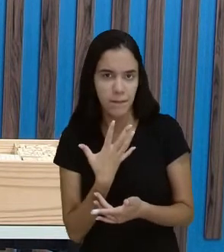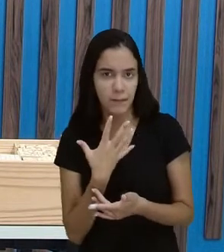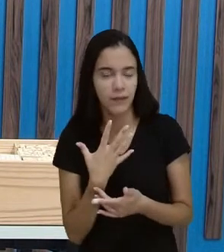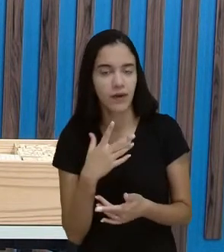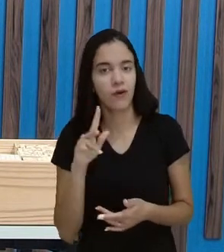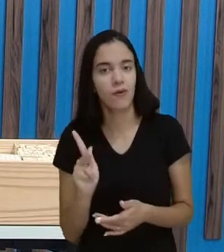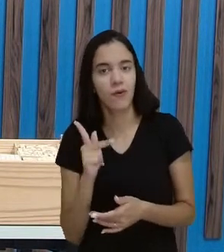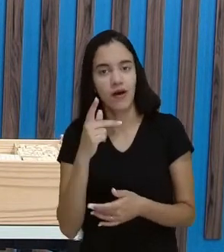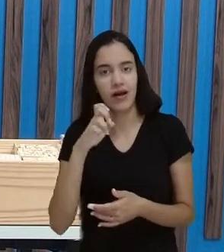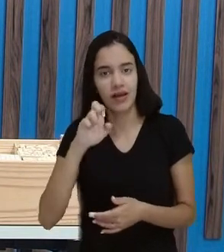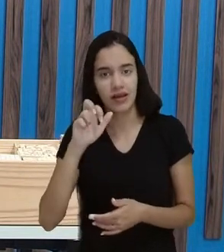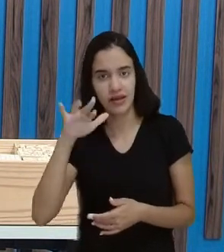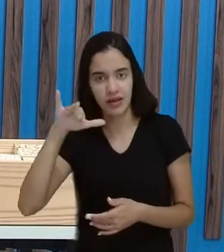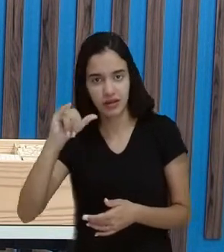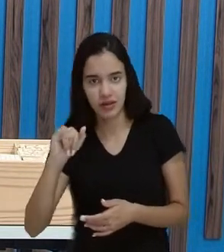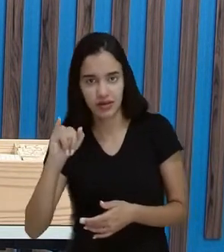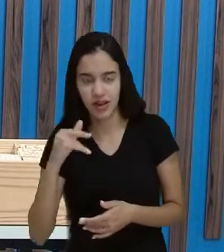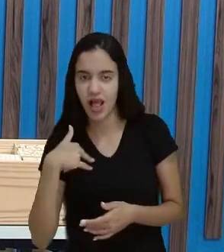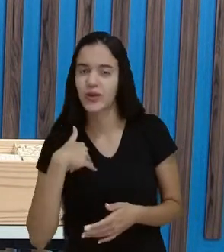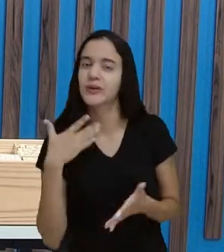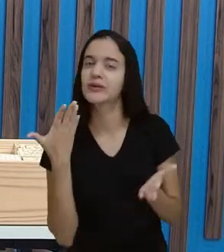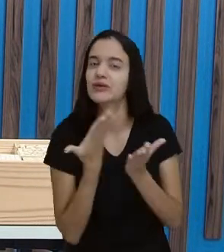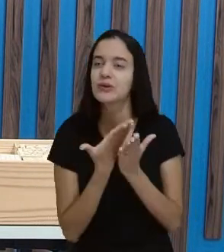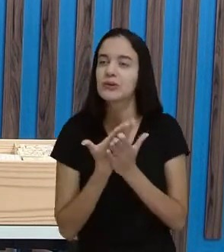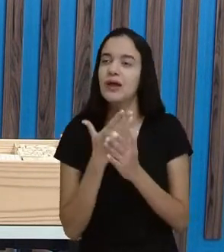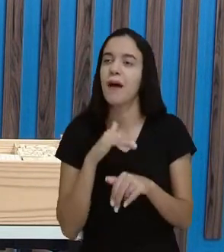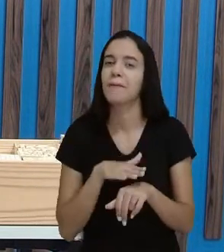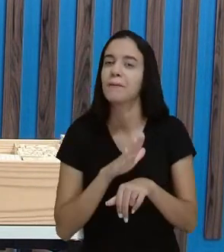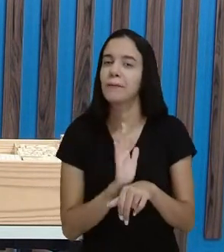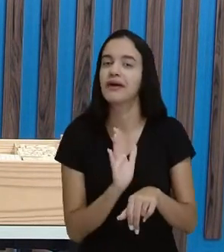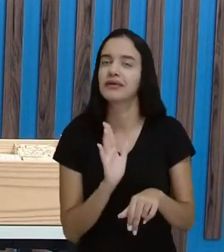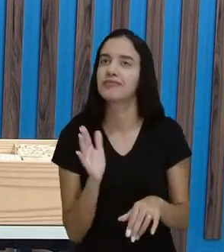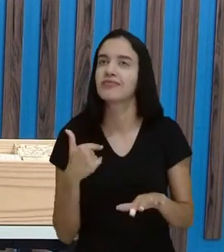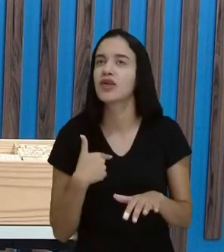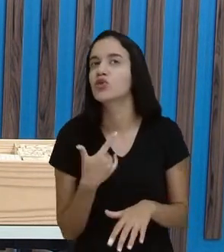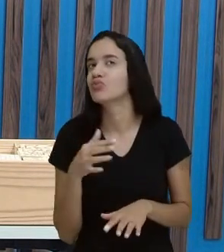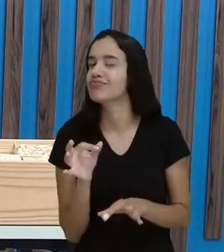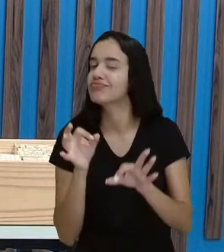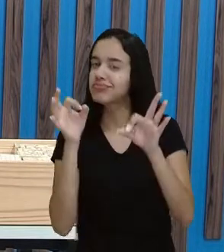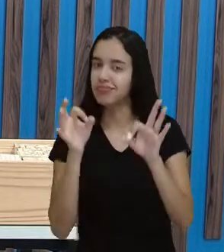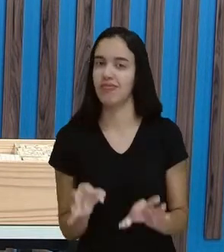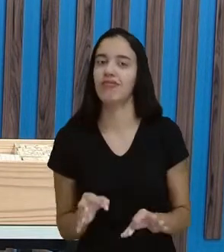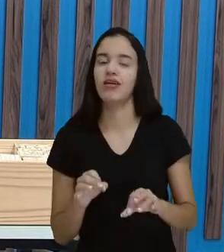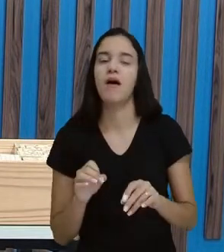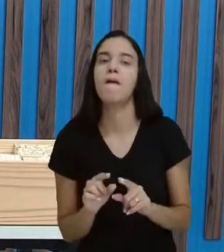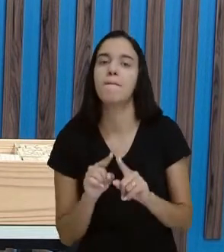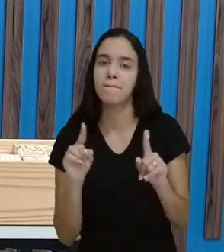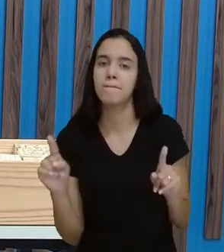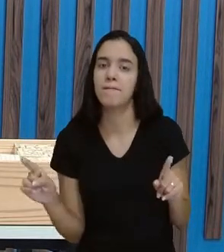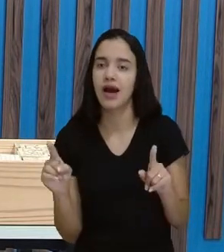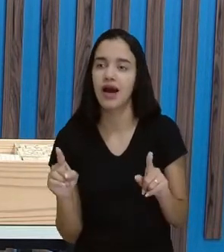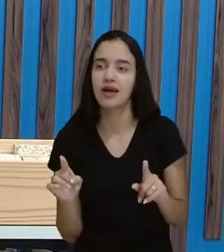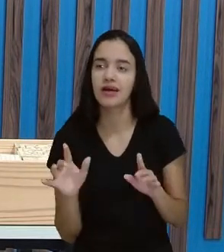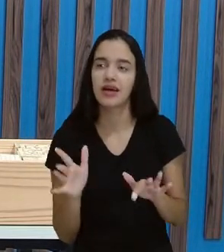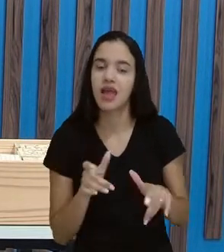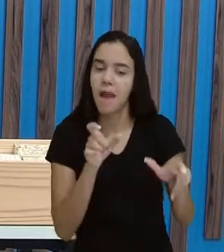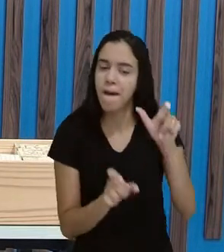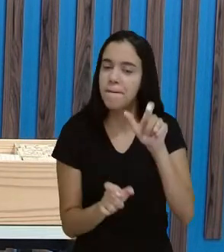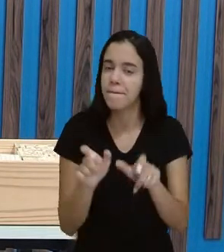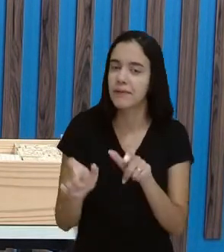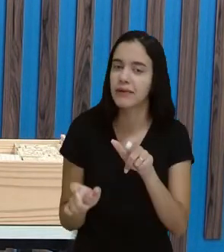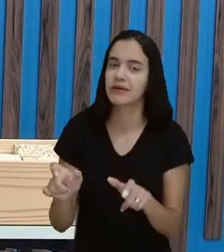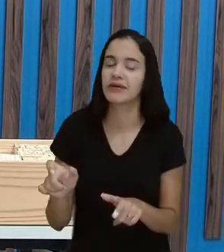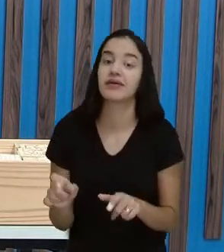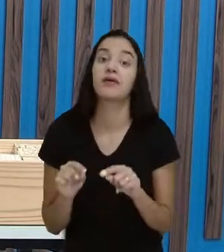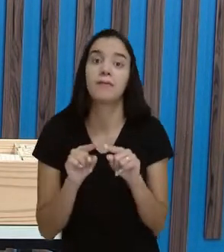que estudar mais a respeito de heróis e anti-heróis. Eu não tenho bem certeza, mas parece que o Venom, ele é um personagem... Mas